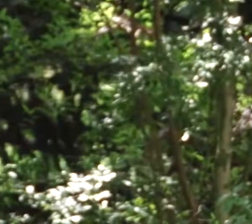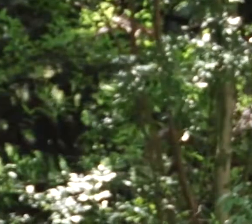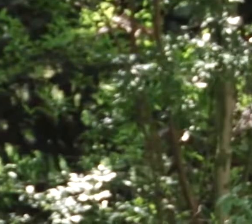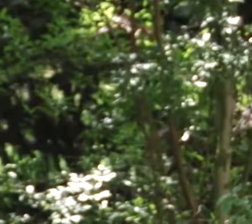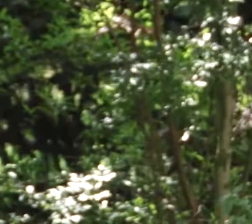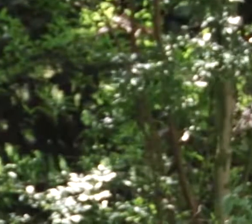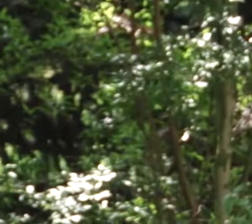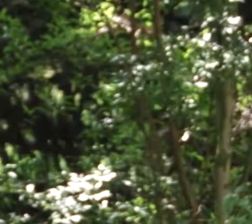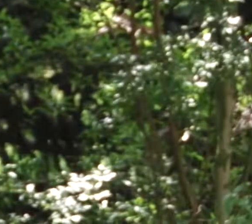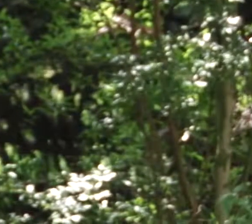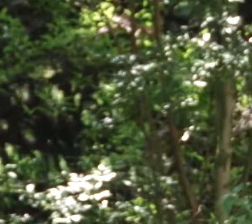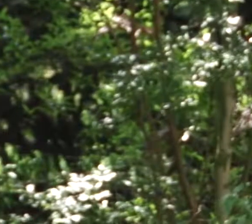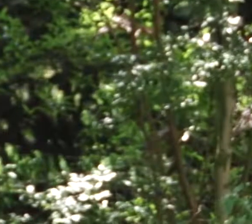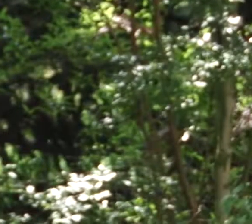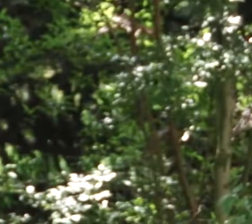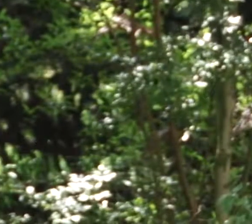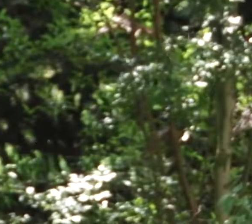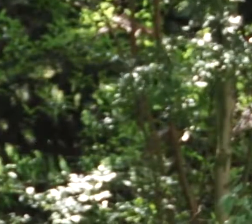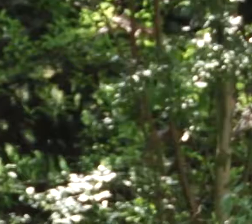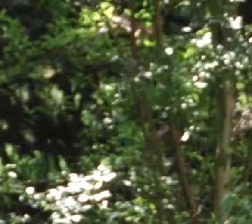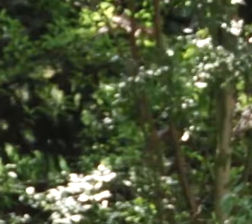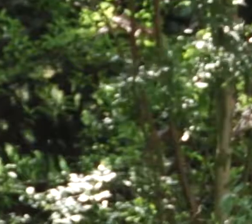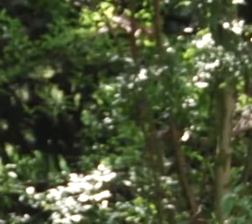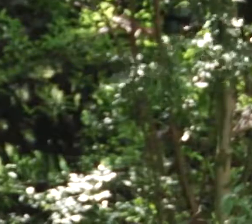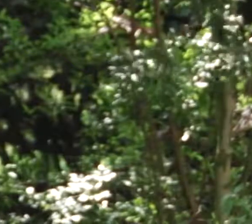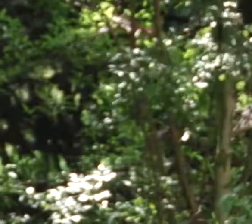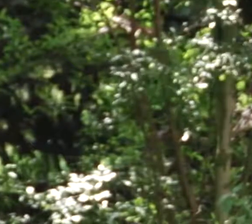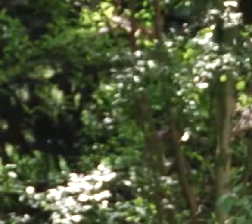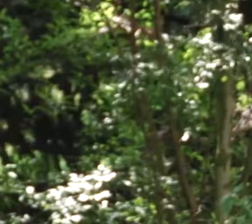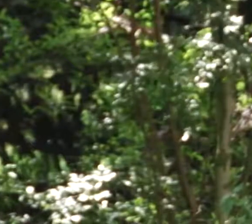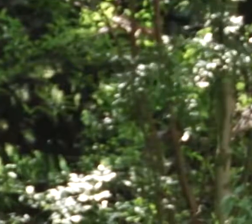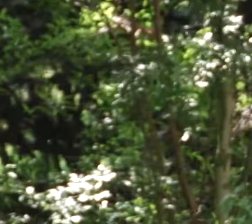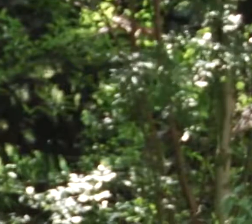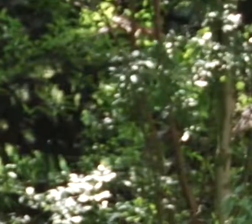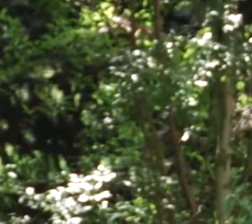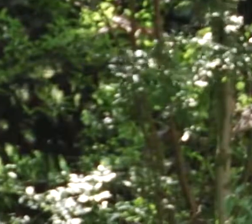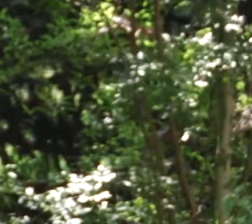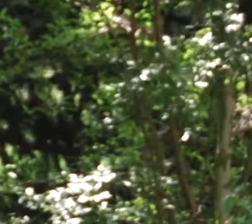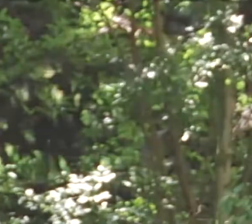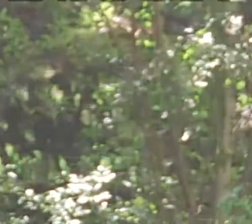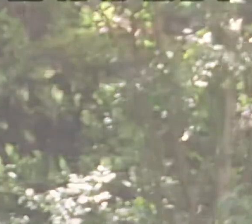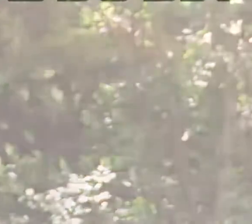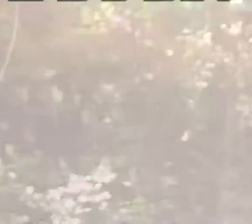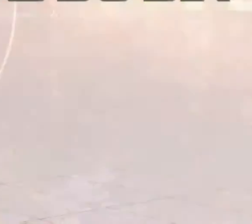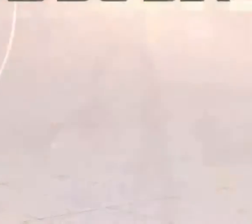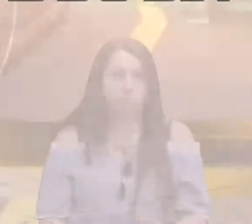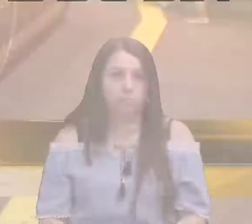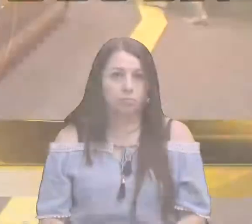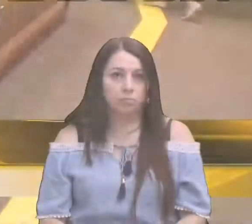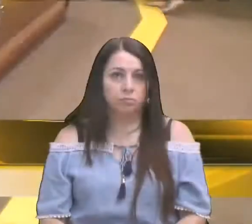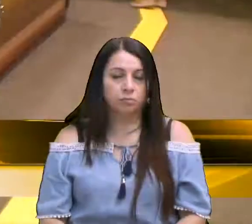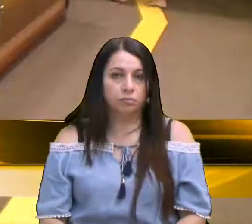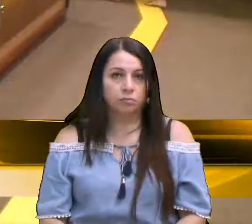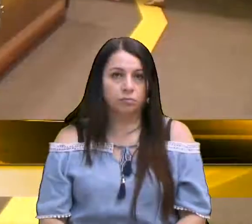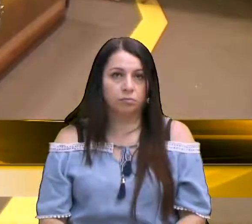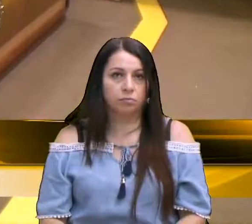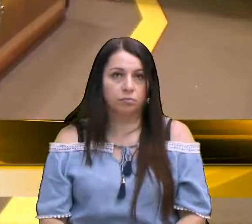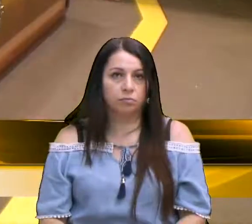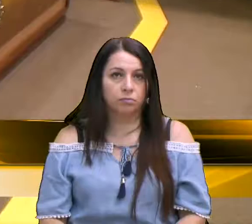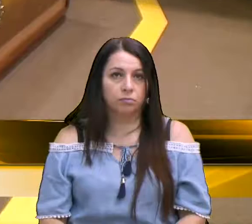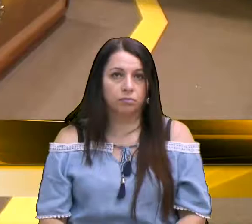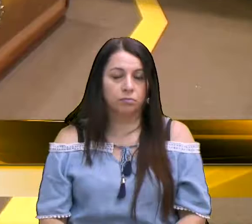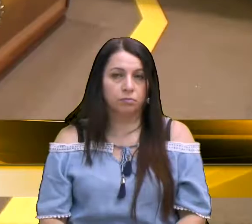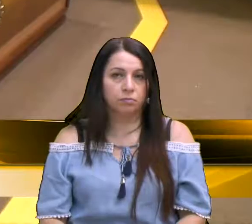e alguns detalhes em relação ao descaso com a saúde pública. Acompanhe. A questão da